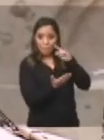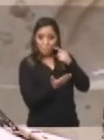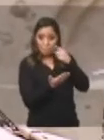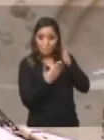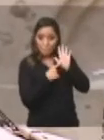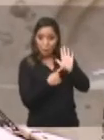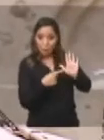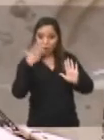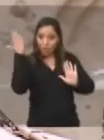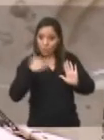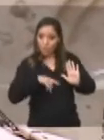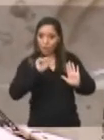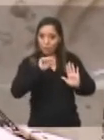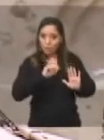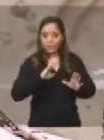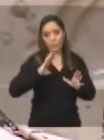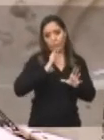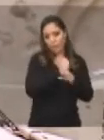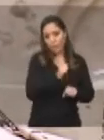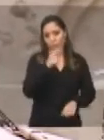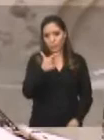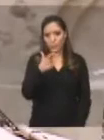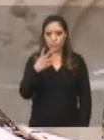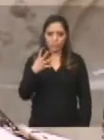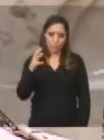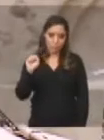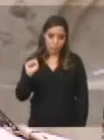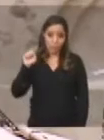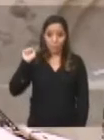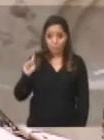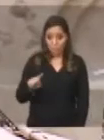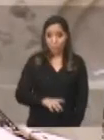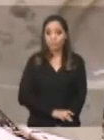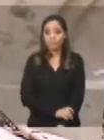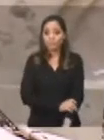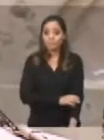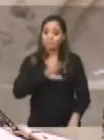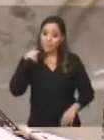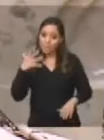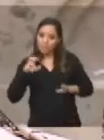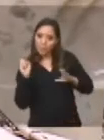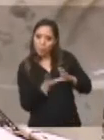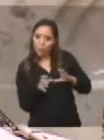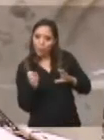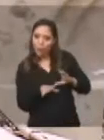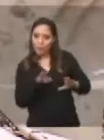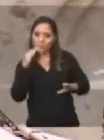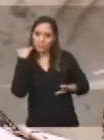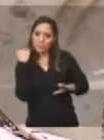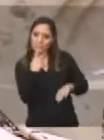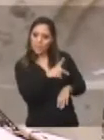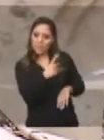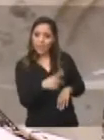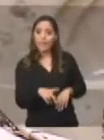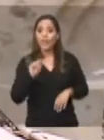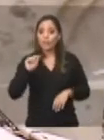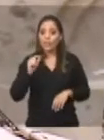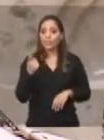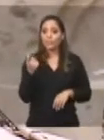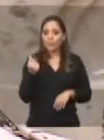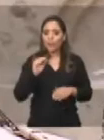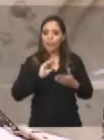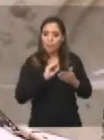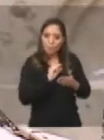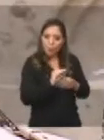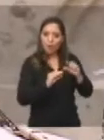assessores, somando um montante de 248 mil. Esses inúmeros depósitos eram feitos em valores fracionados, a maioria deles